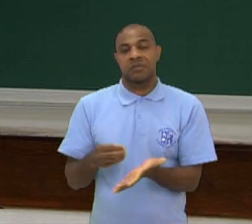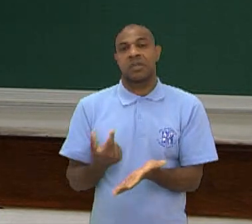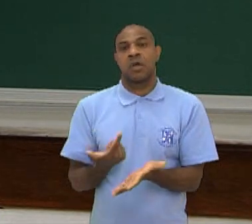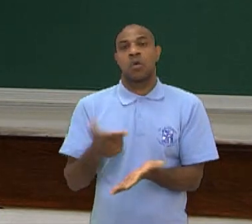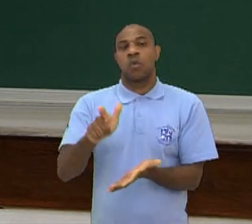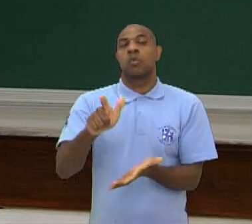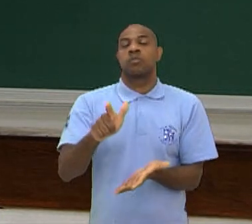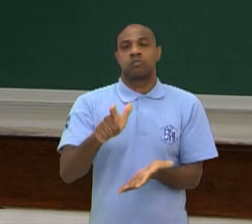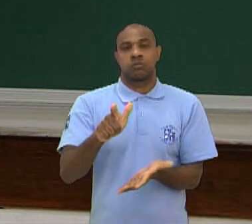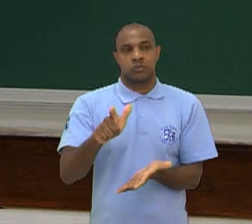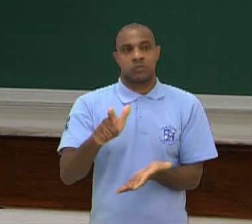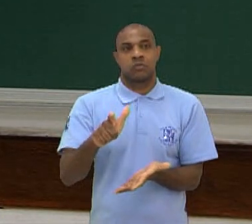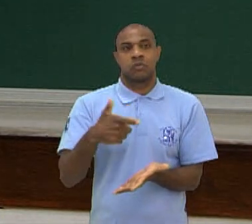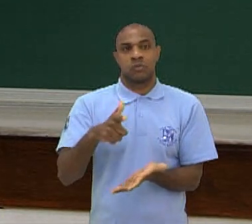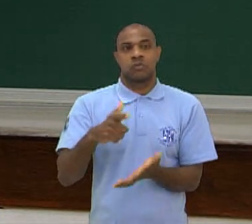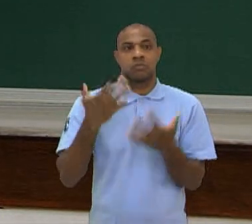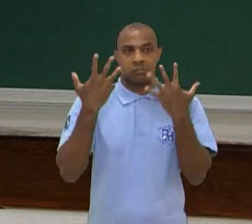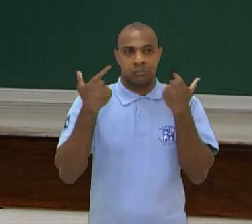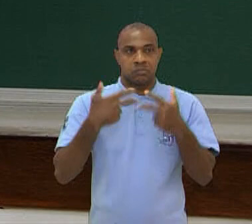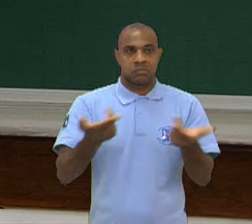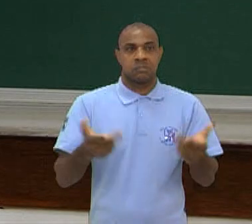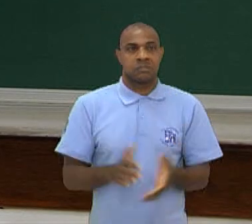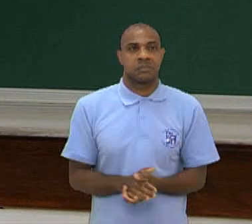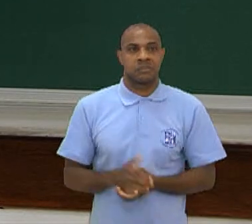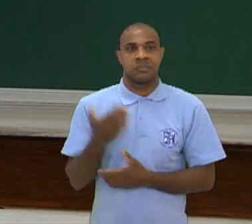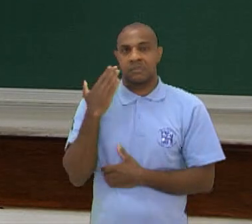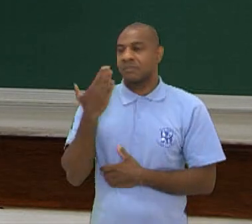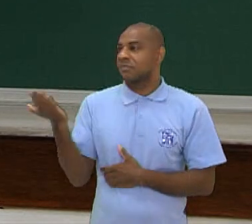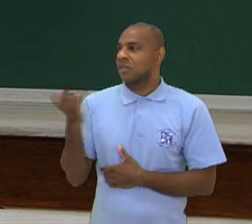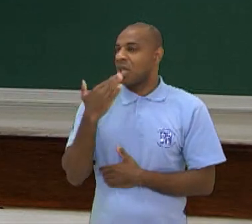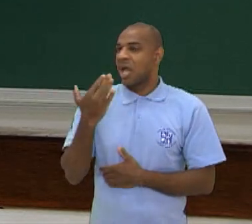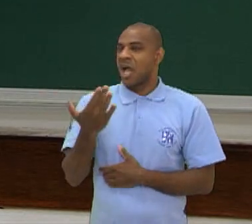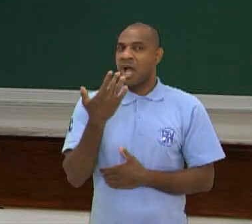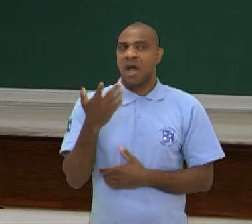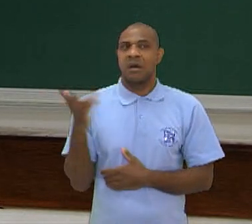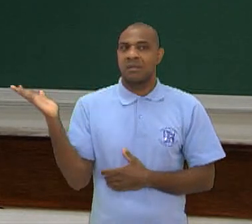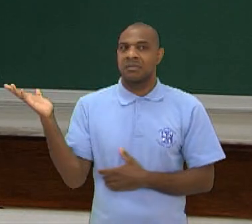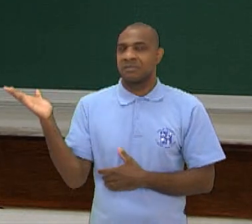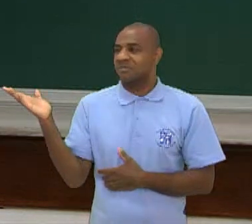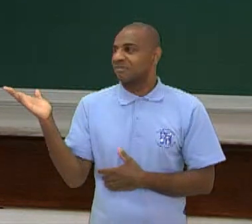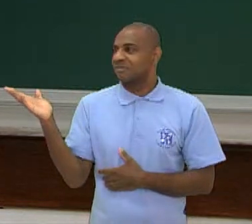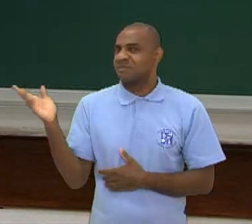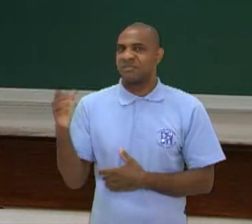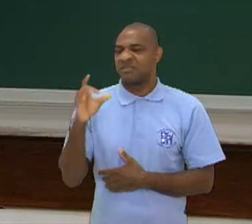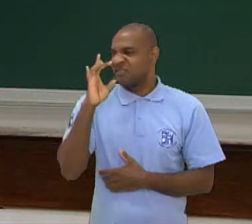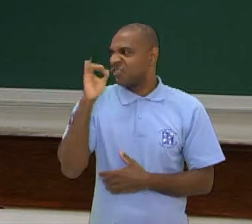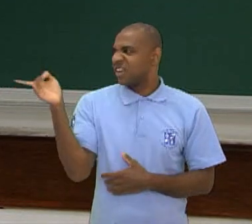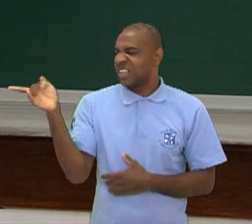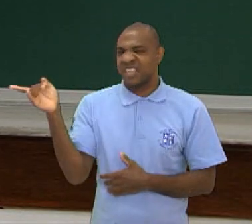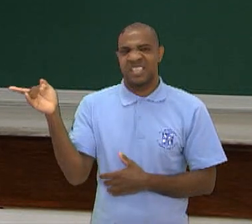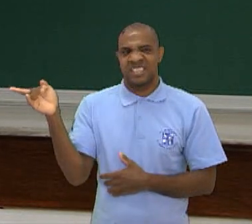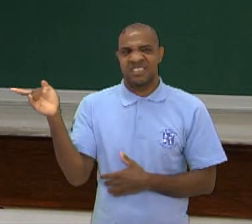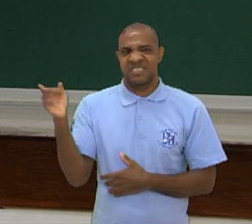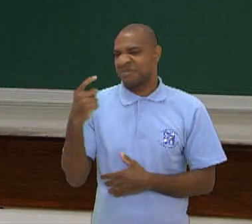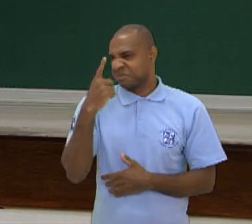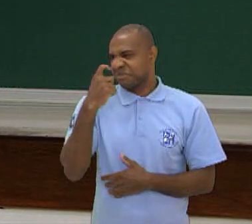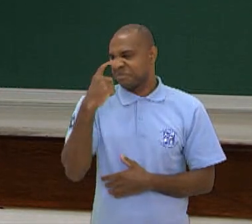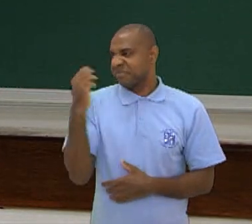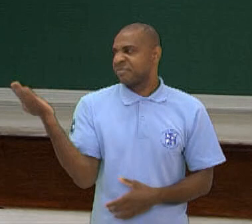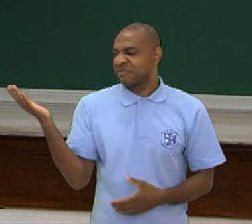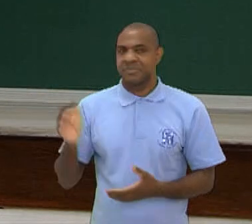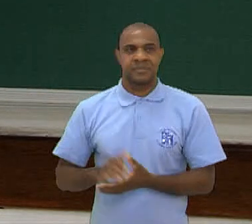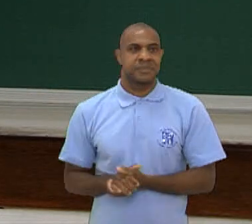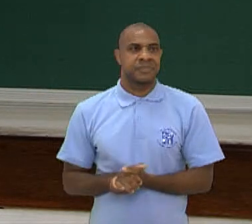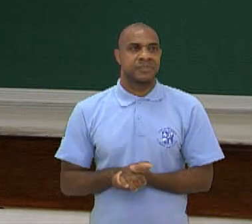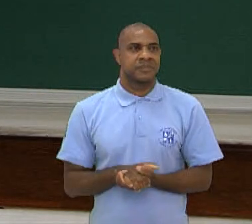espécies. E morre, o rio morre, né? Fica com essa cor verde, fedido, porque essas bactérias acabam liberando, né,